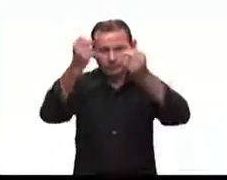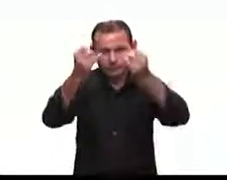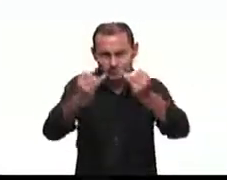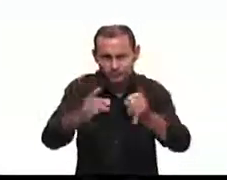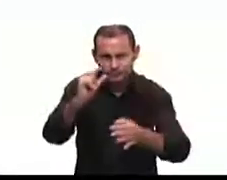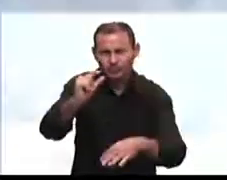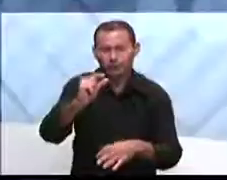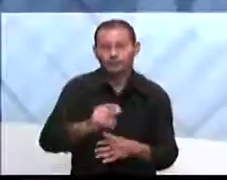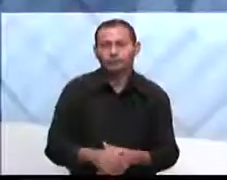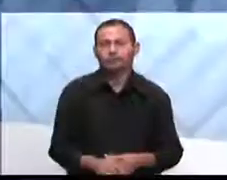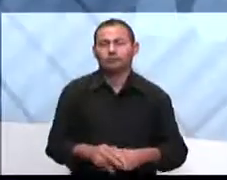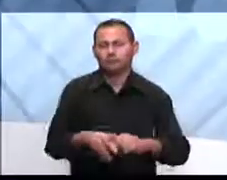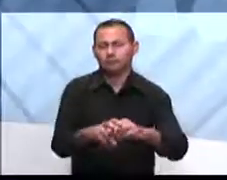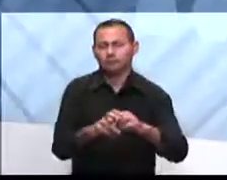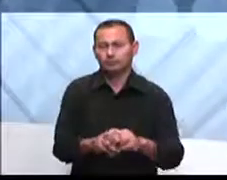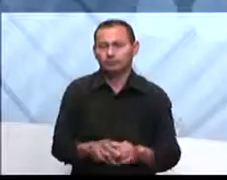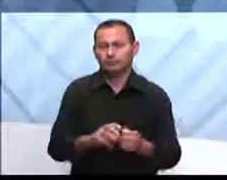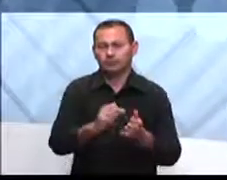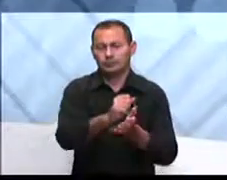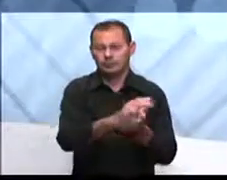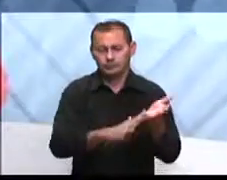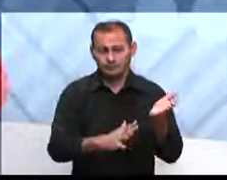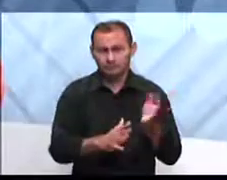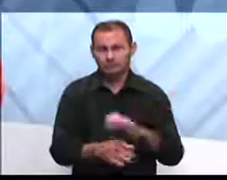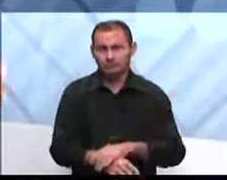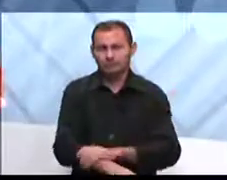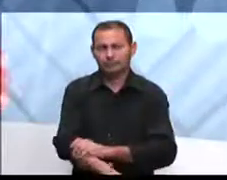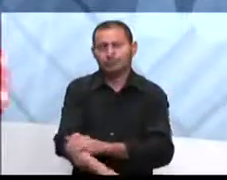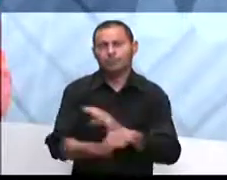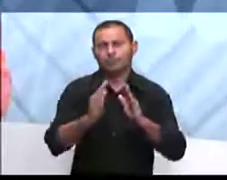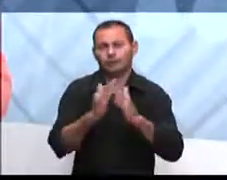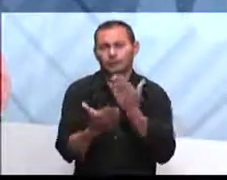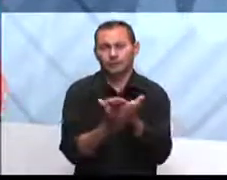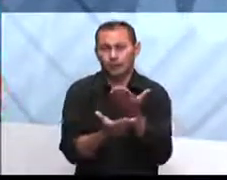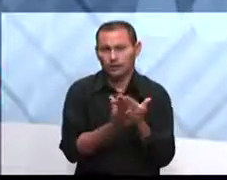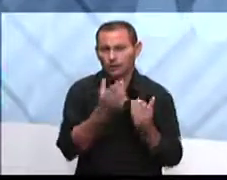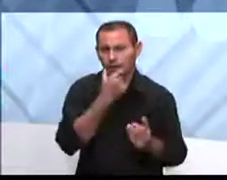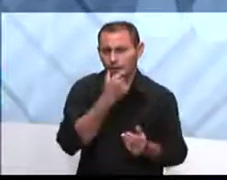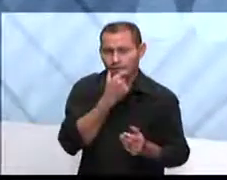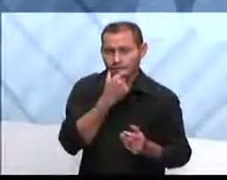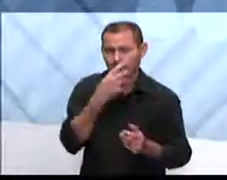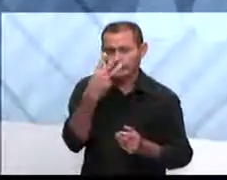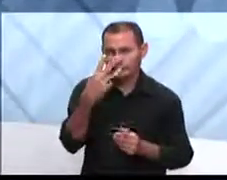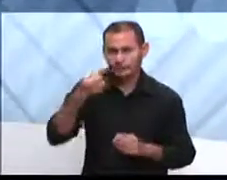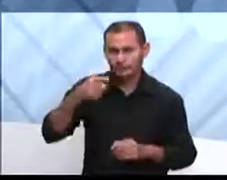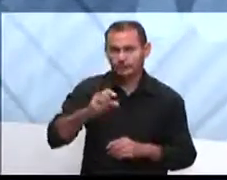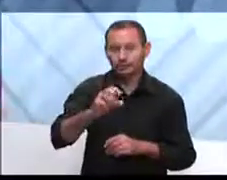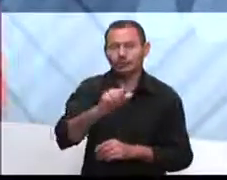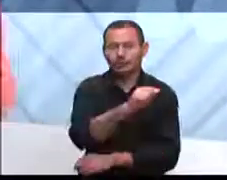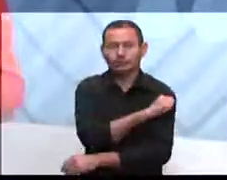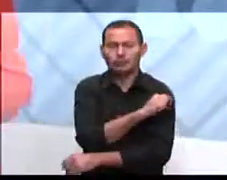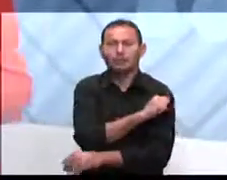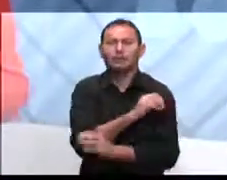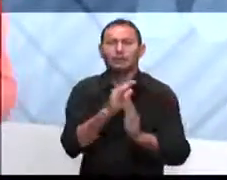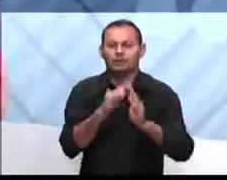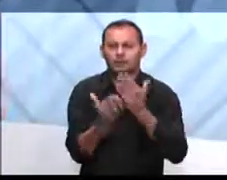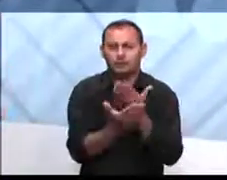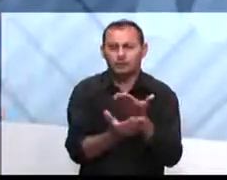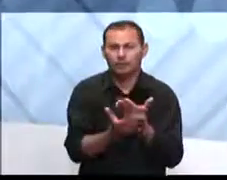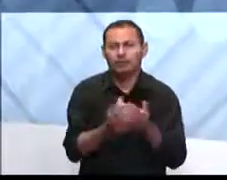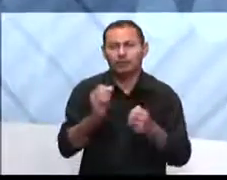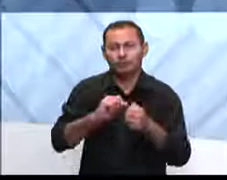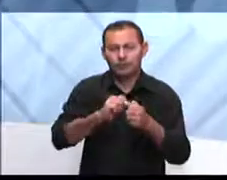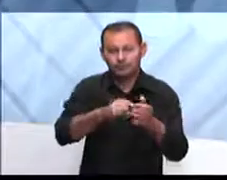um pouquinho a respeito dessa atividade, é uma escola de inglês com 3 mil alunos. Essa escola, ela